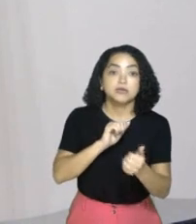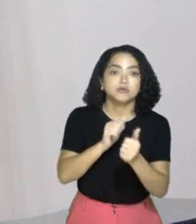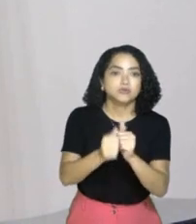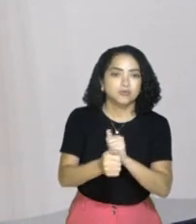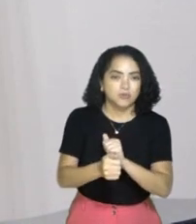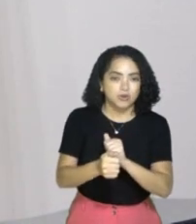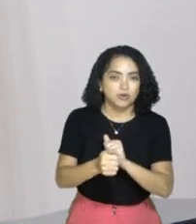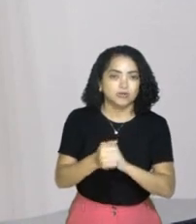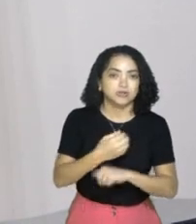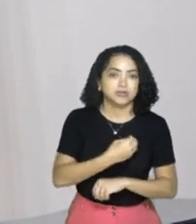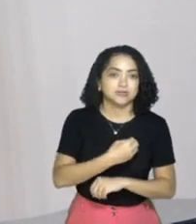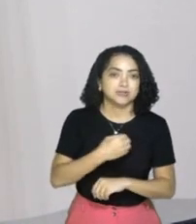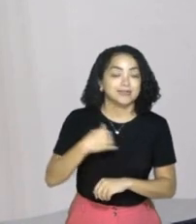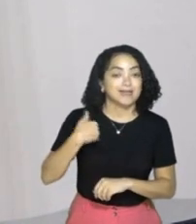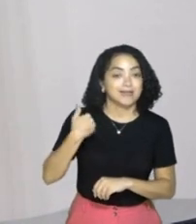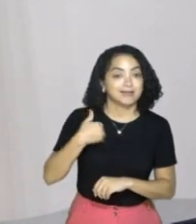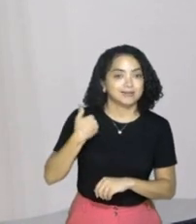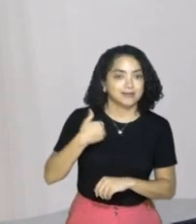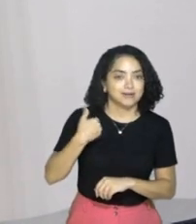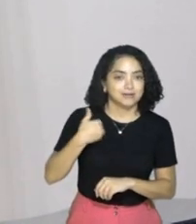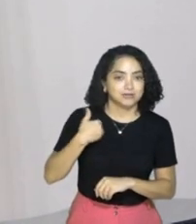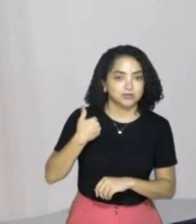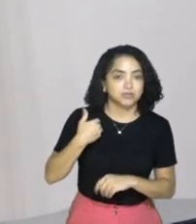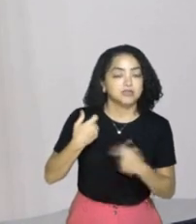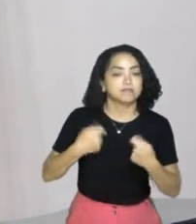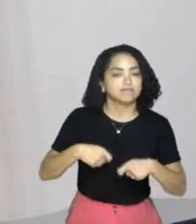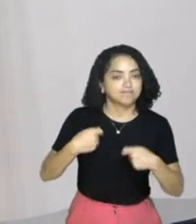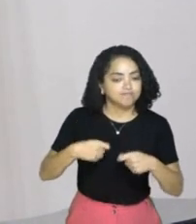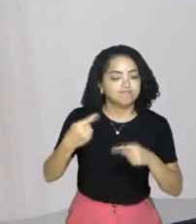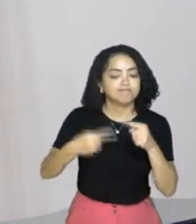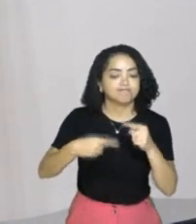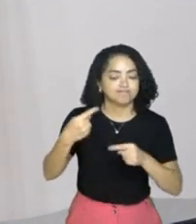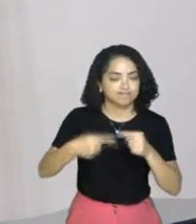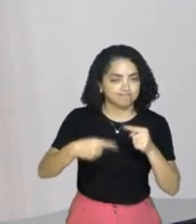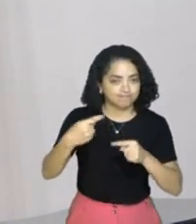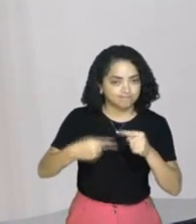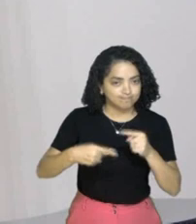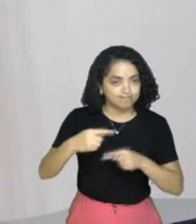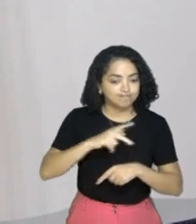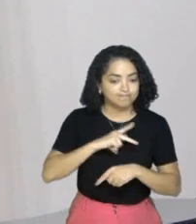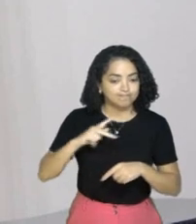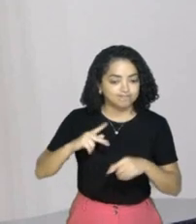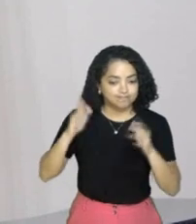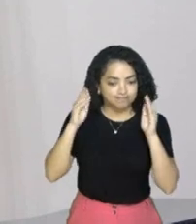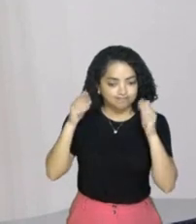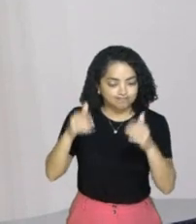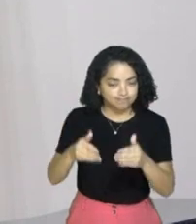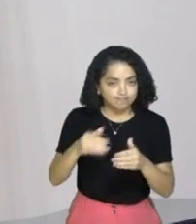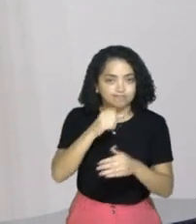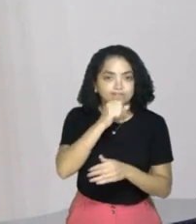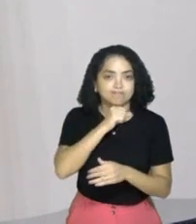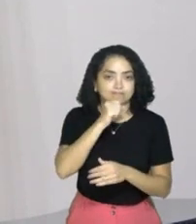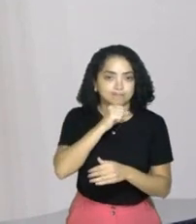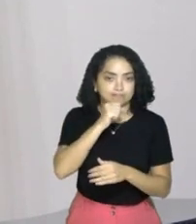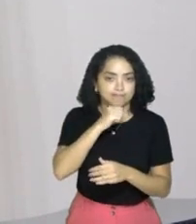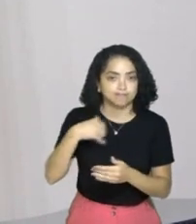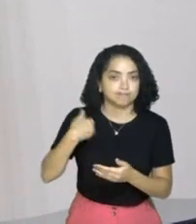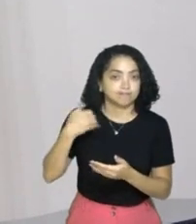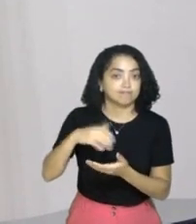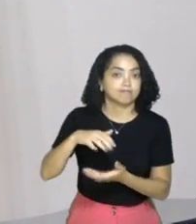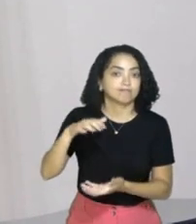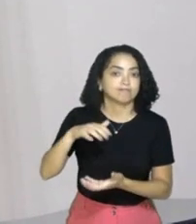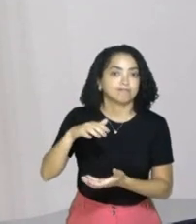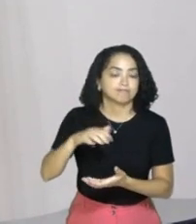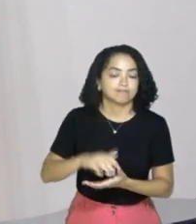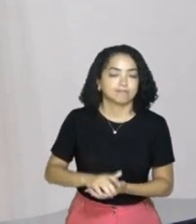melhor idade e a necessidade de políticas públicas voltadas para o idoso esse